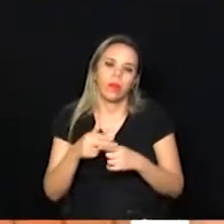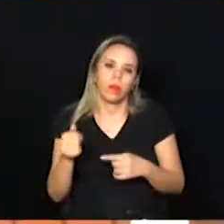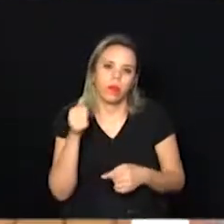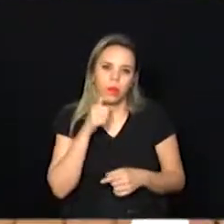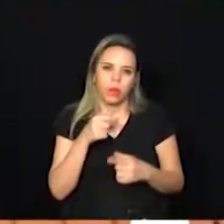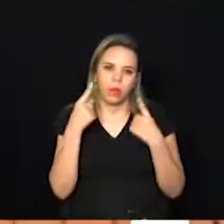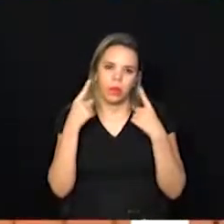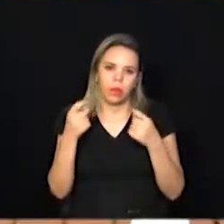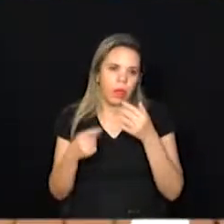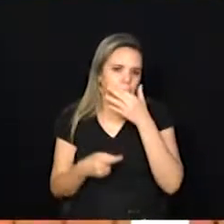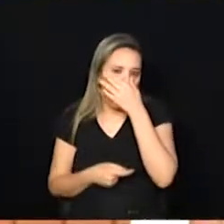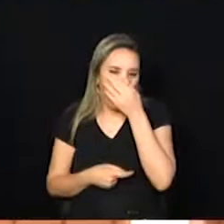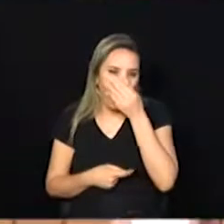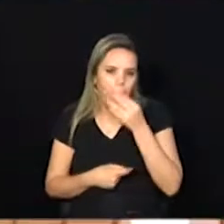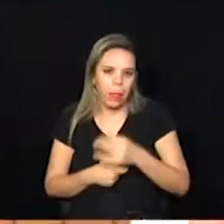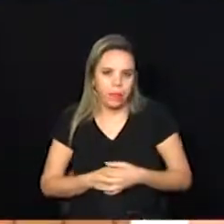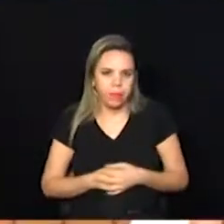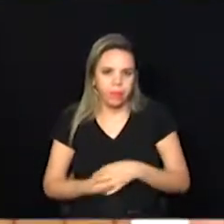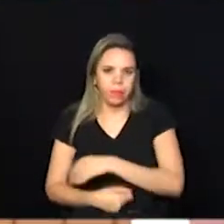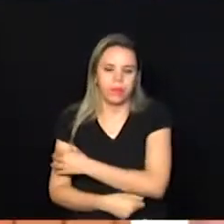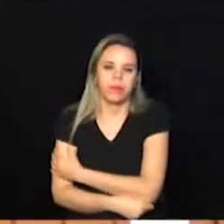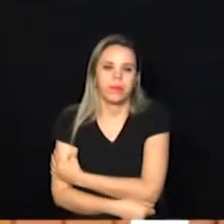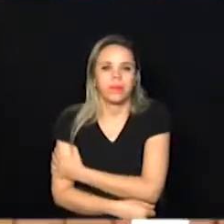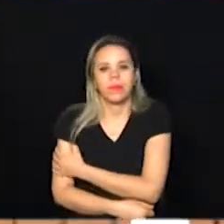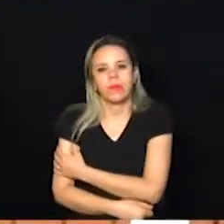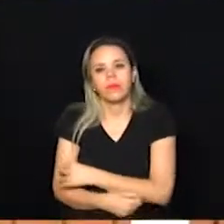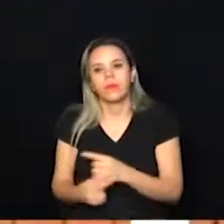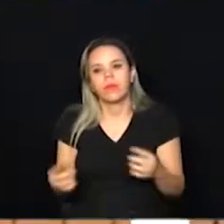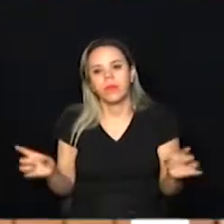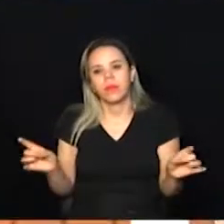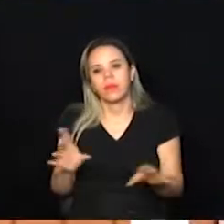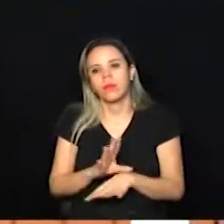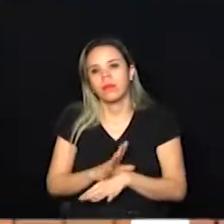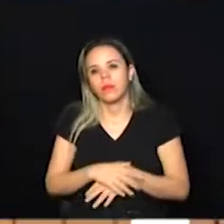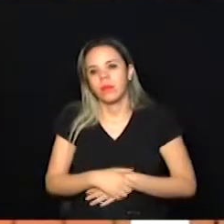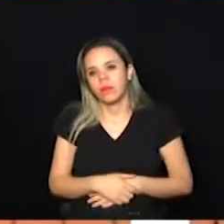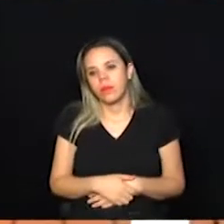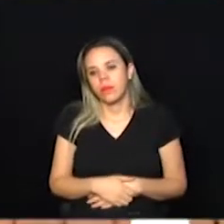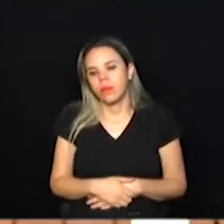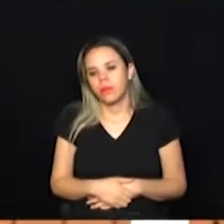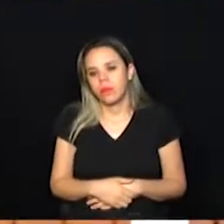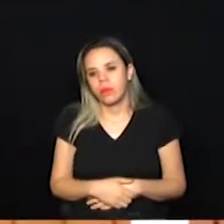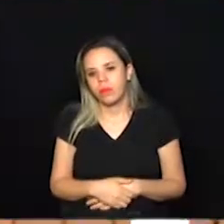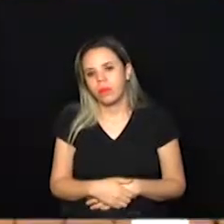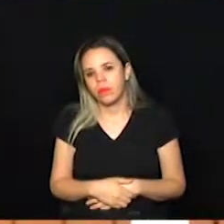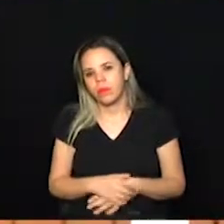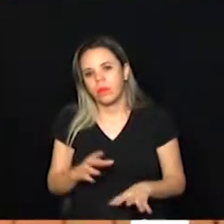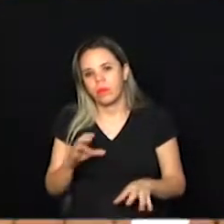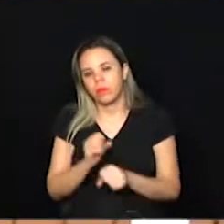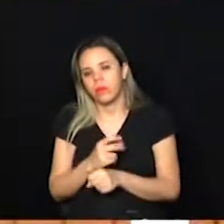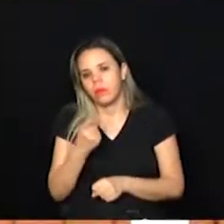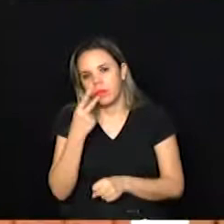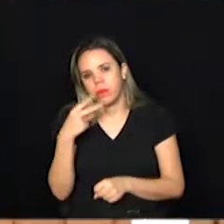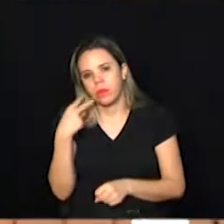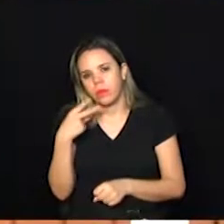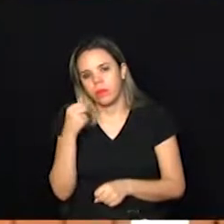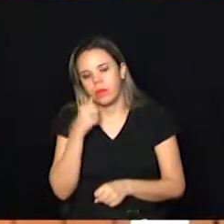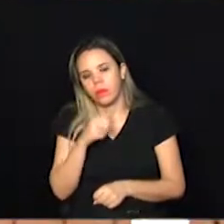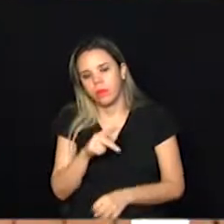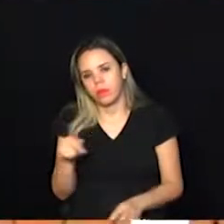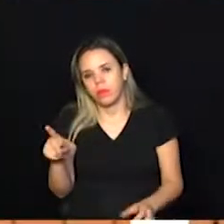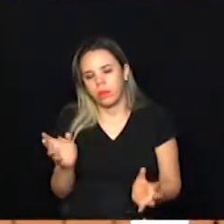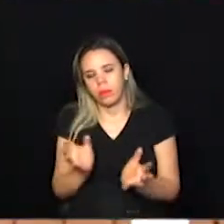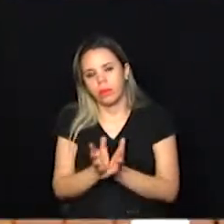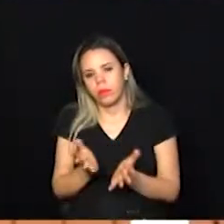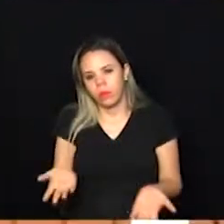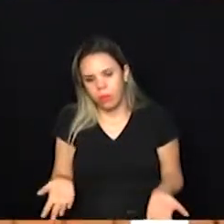de violência. E, para terminar mesmo, eu quero aqui somar a fala da vereadora presidente dessa comissão.